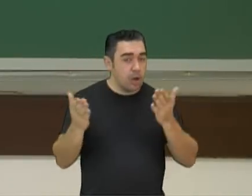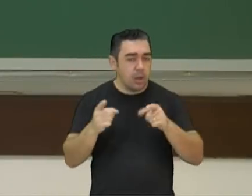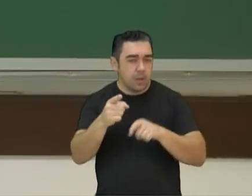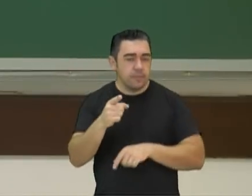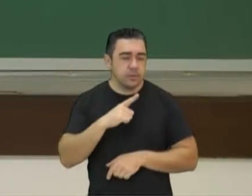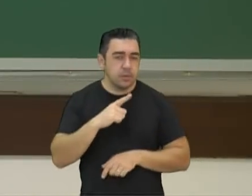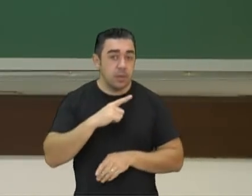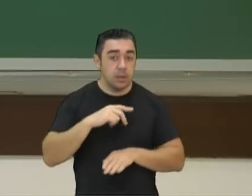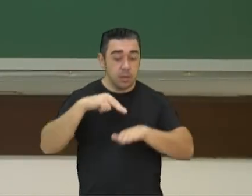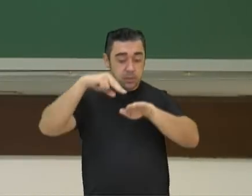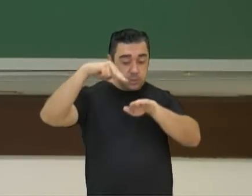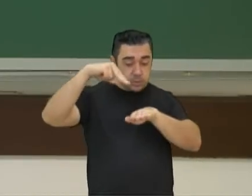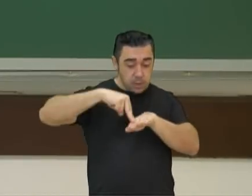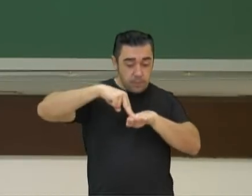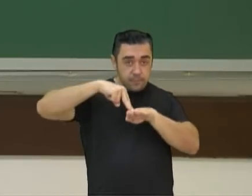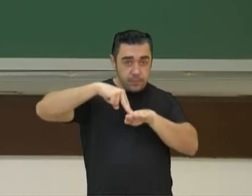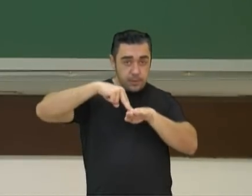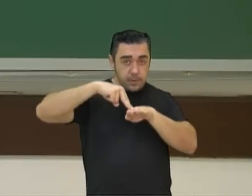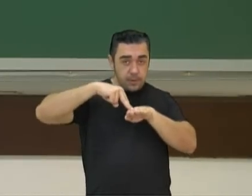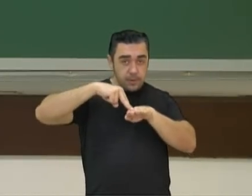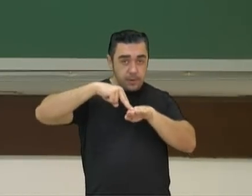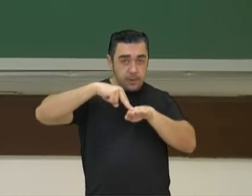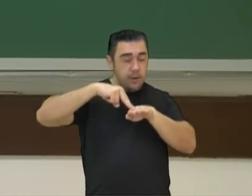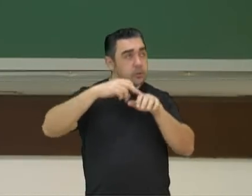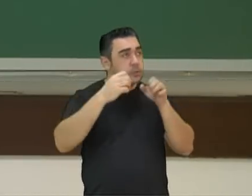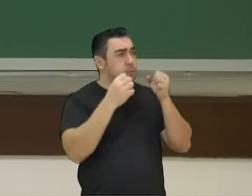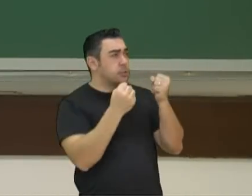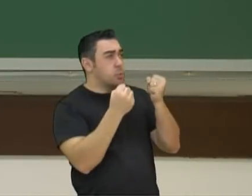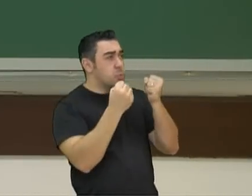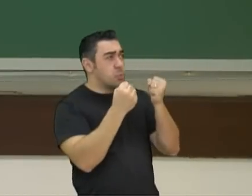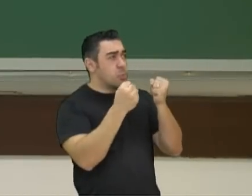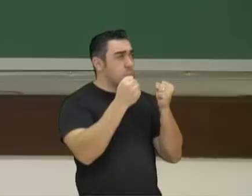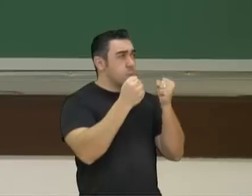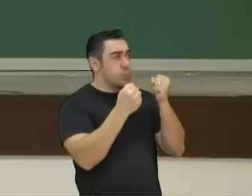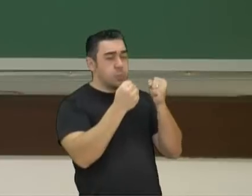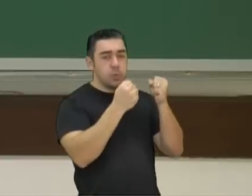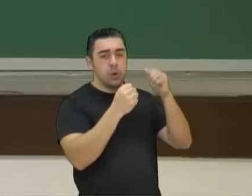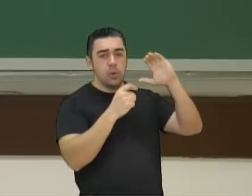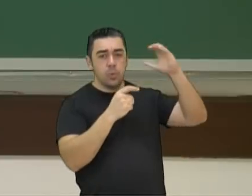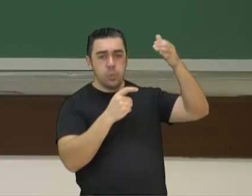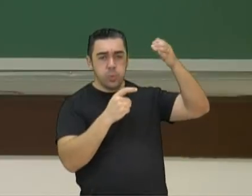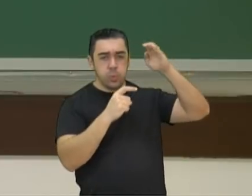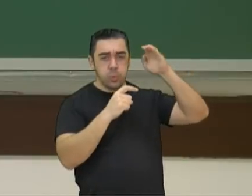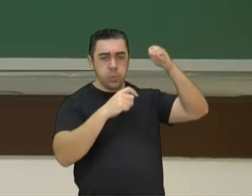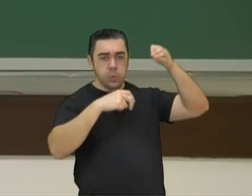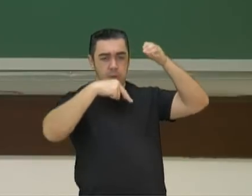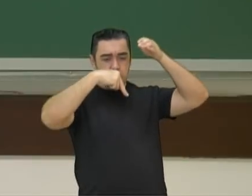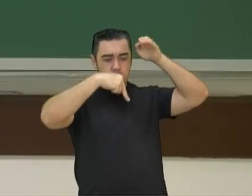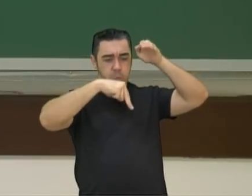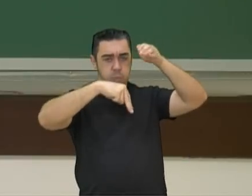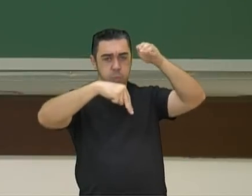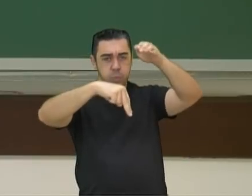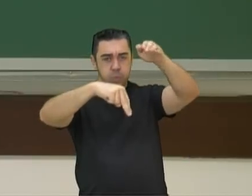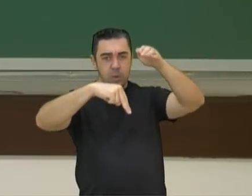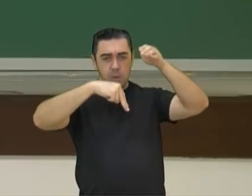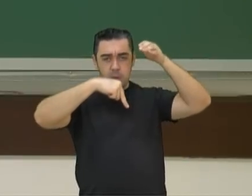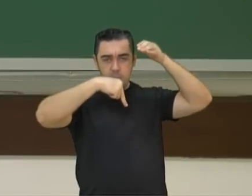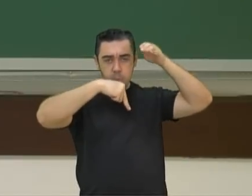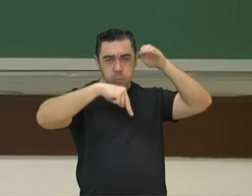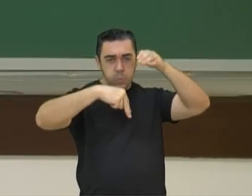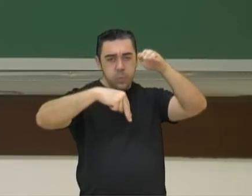de surf, segurando, empinando uma pipa. E essa é uma pipa bem